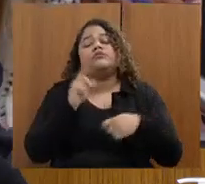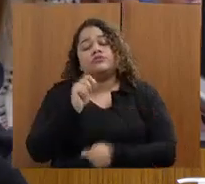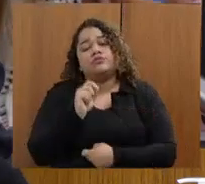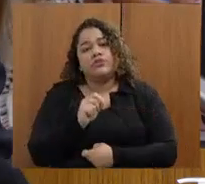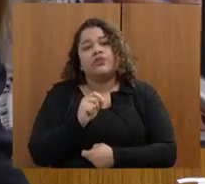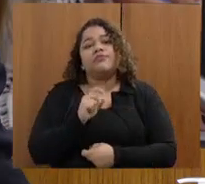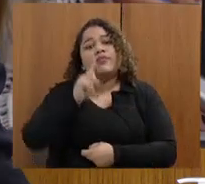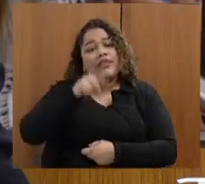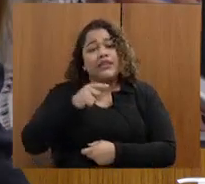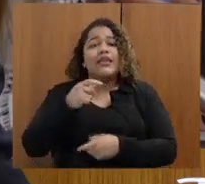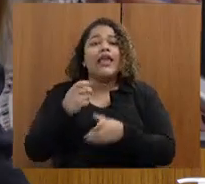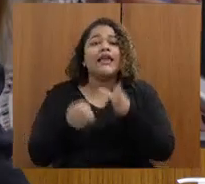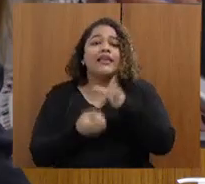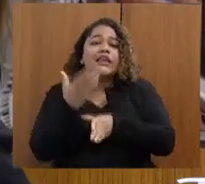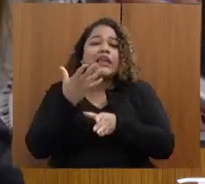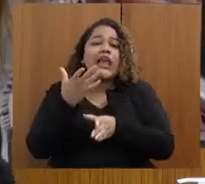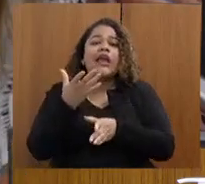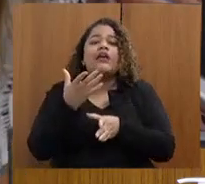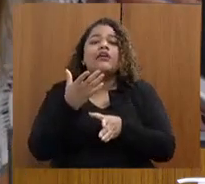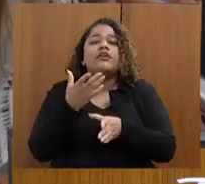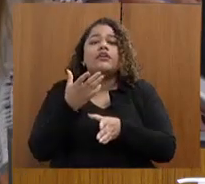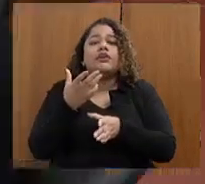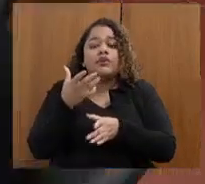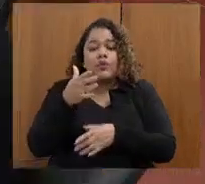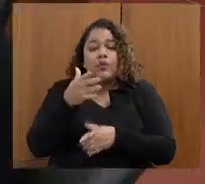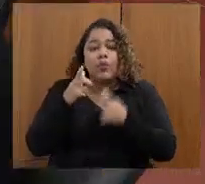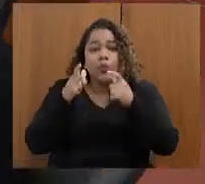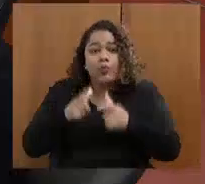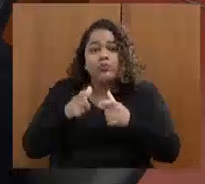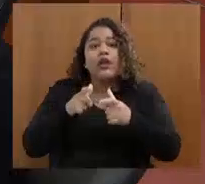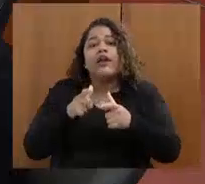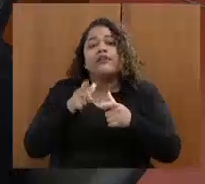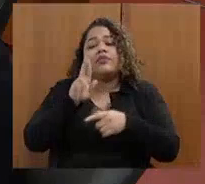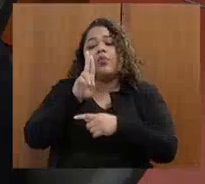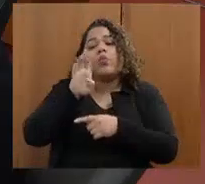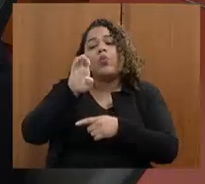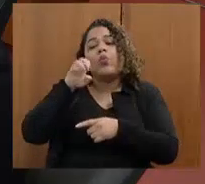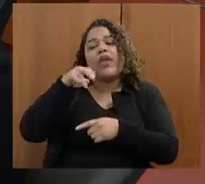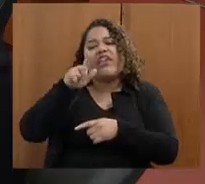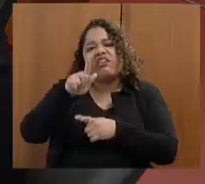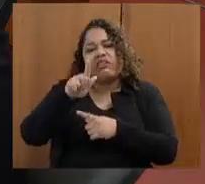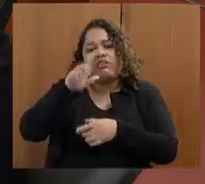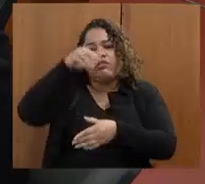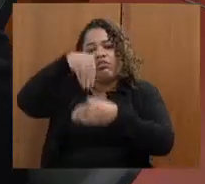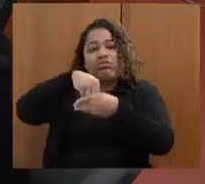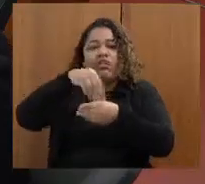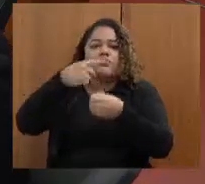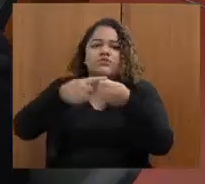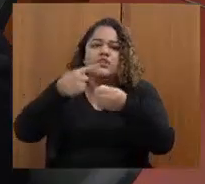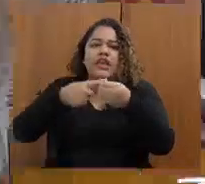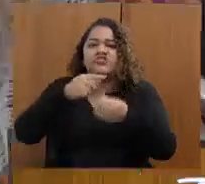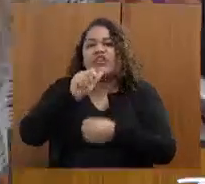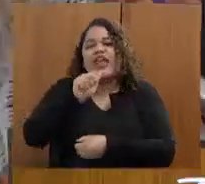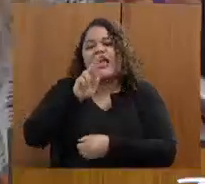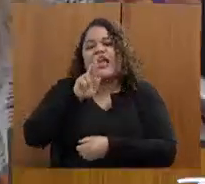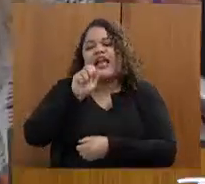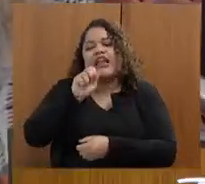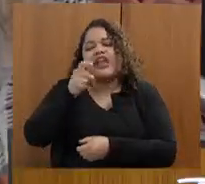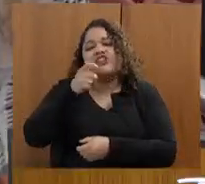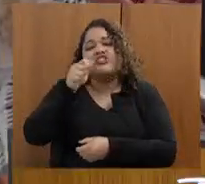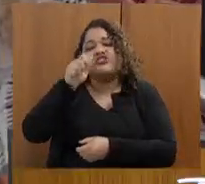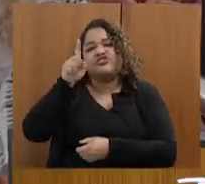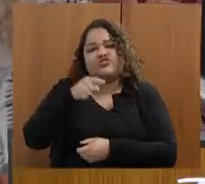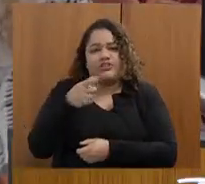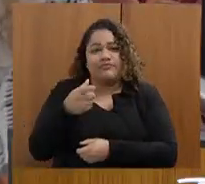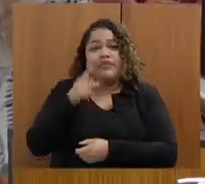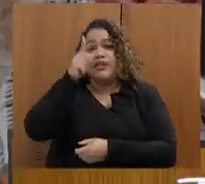wengue em Araxá nós não temos em Araxá nenhum Campus de Universidade